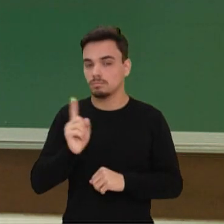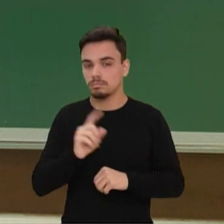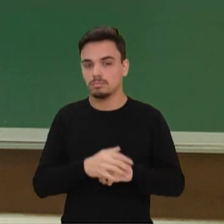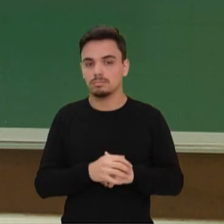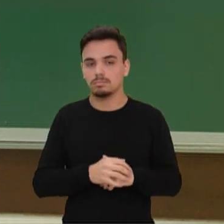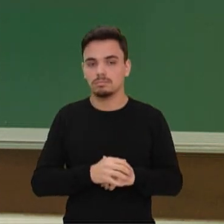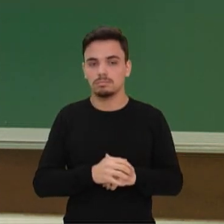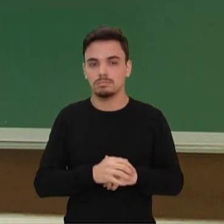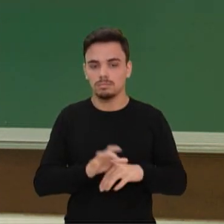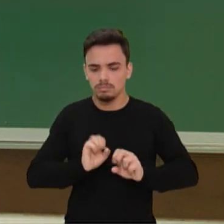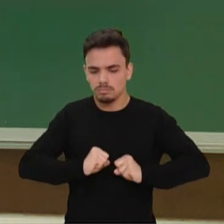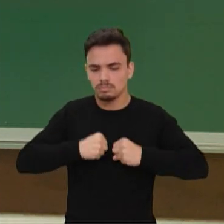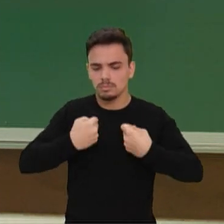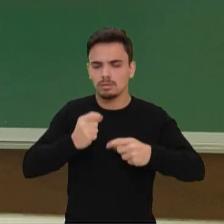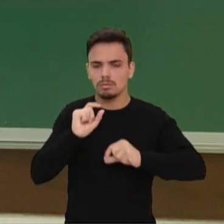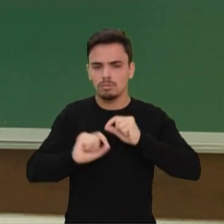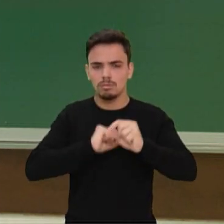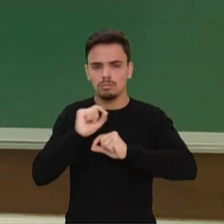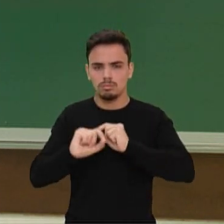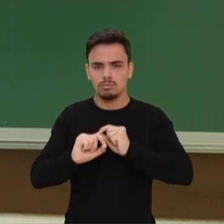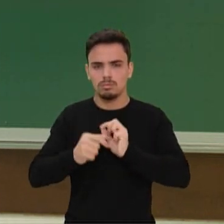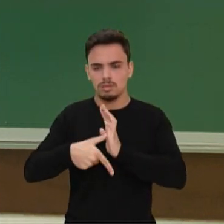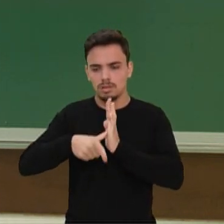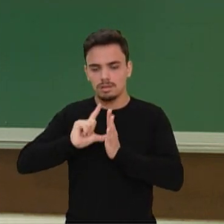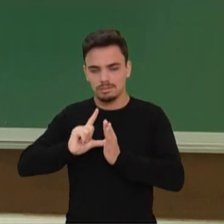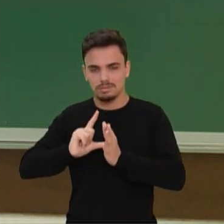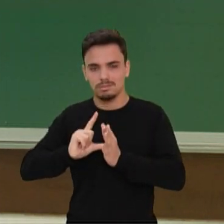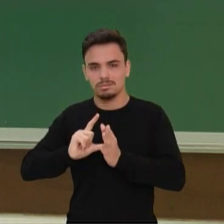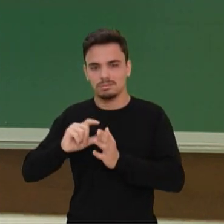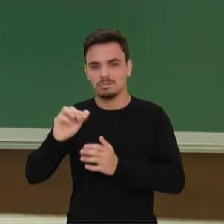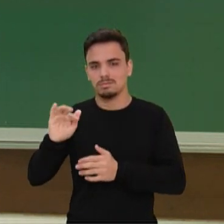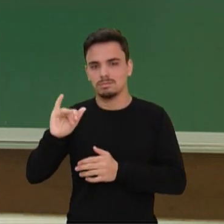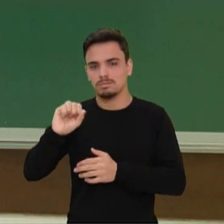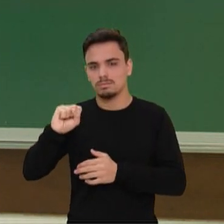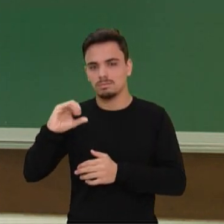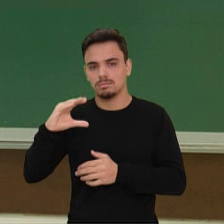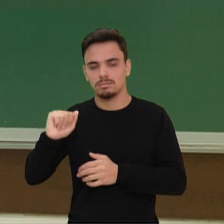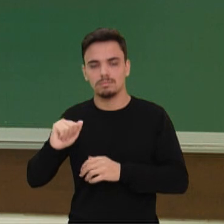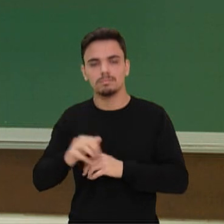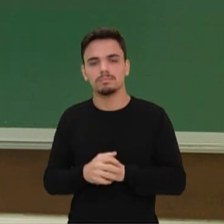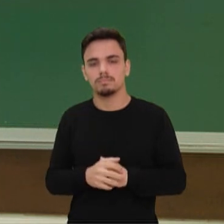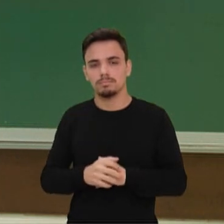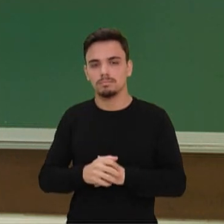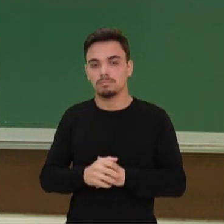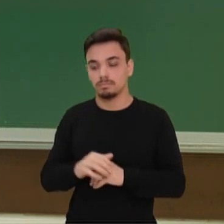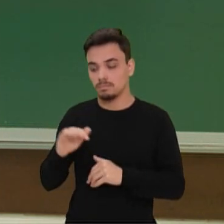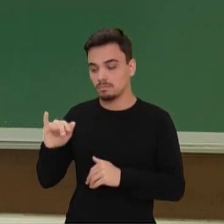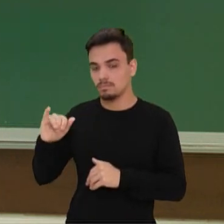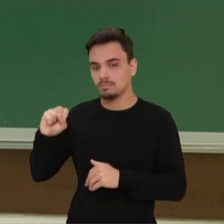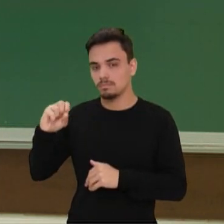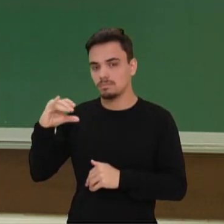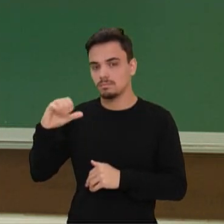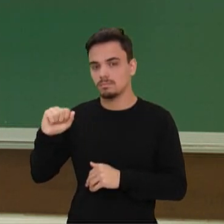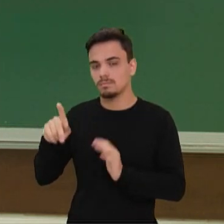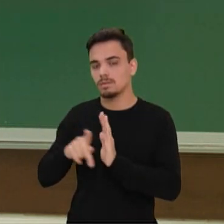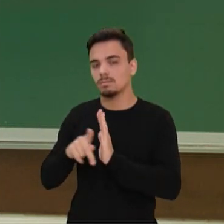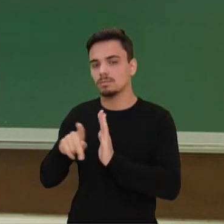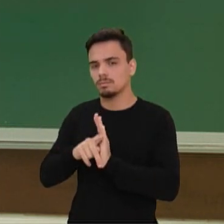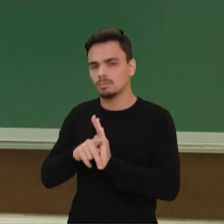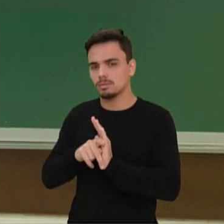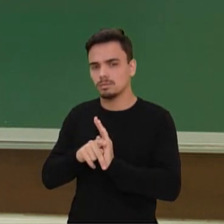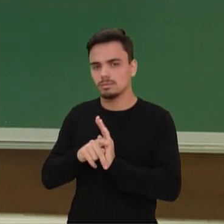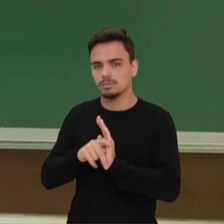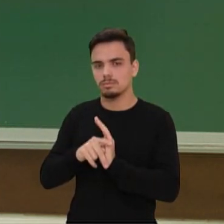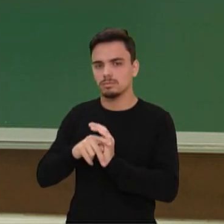na verdade são forças que antecedem a física. As forças físicas são manifestações